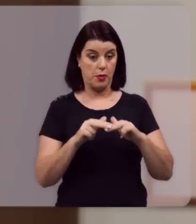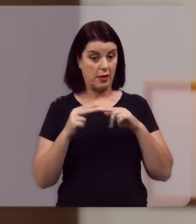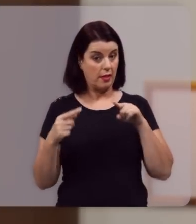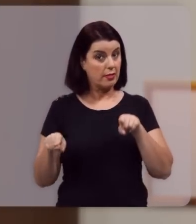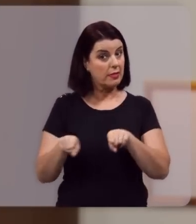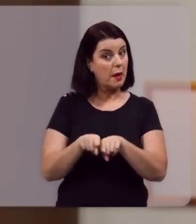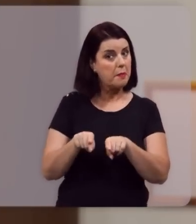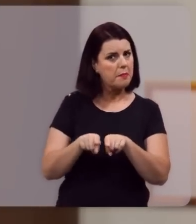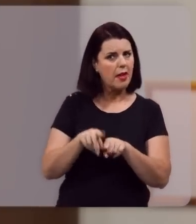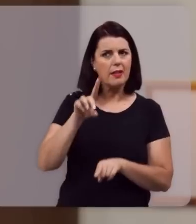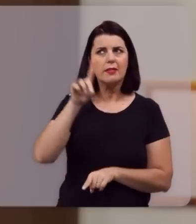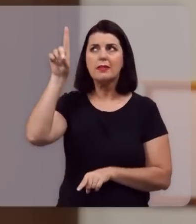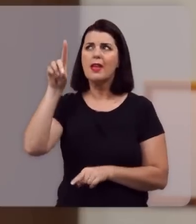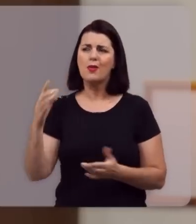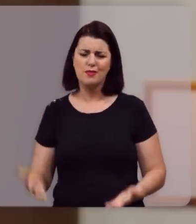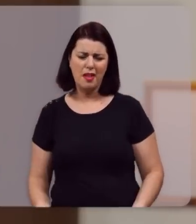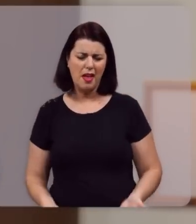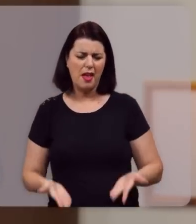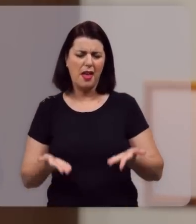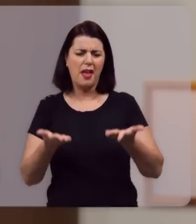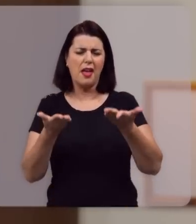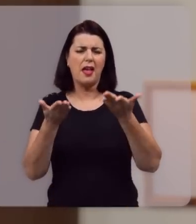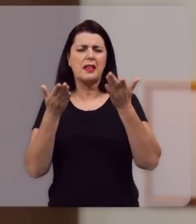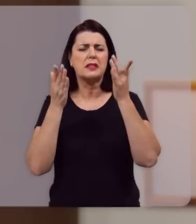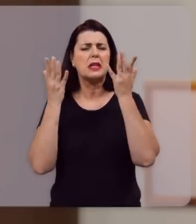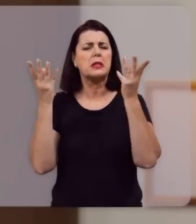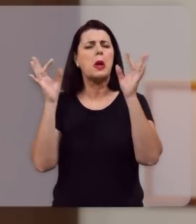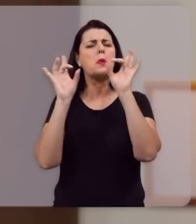pelo que também Deus o exaltou